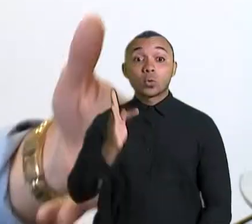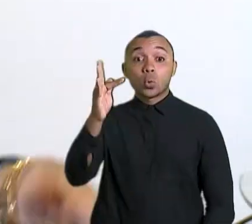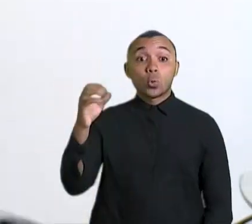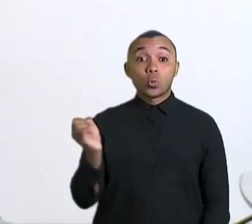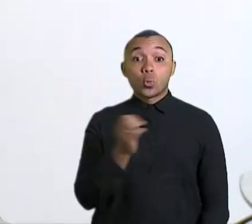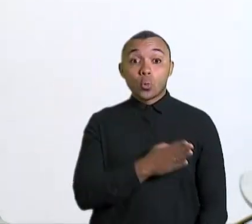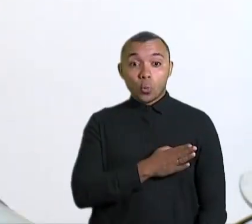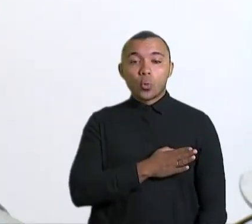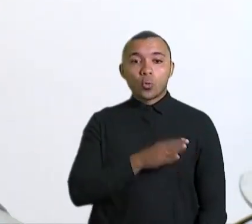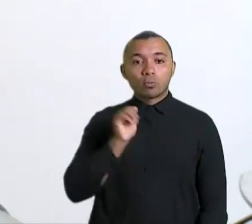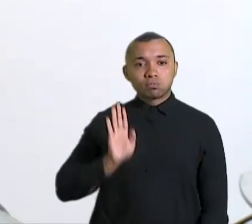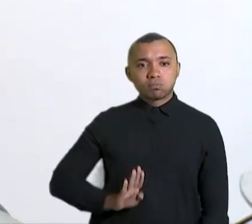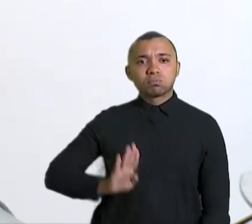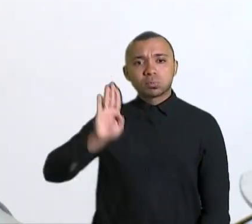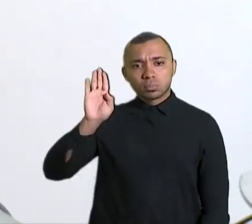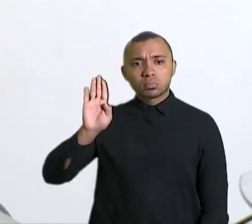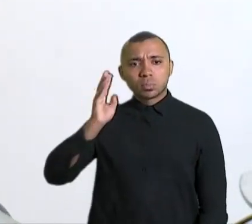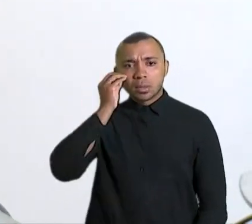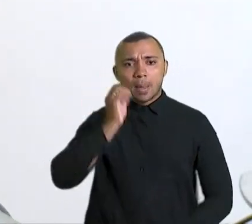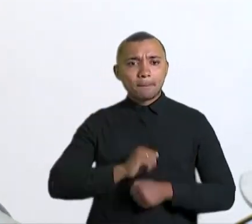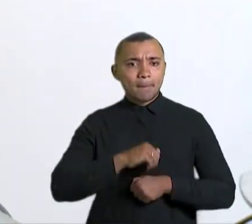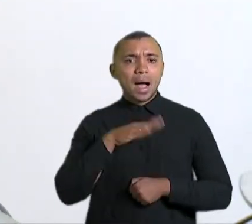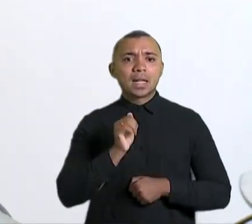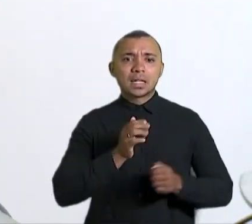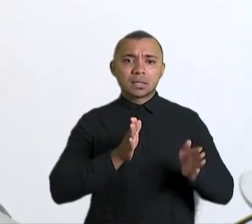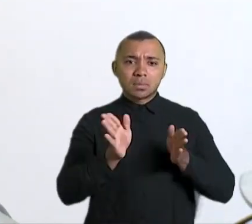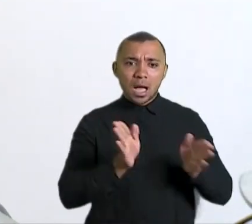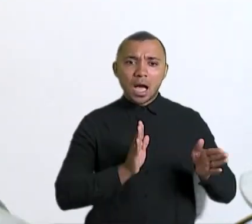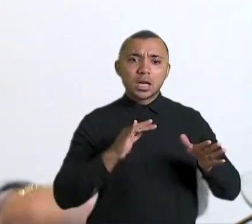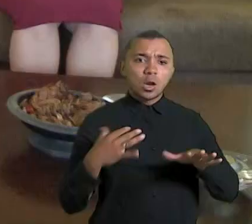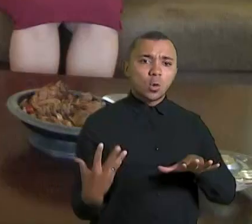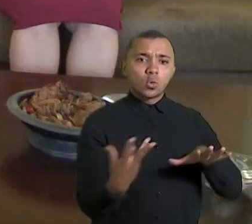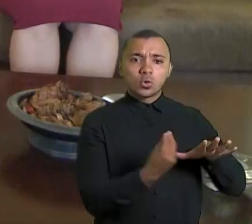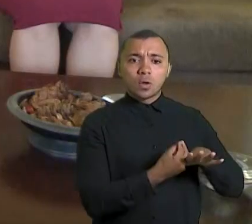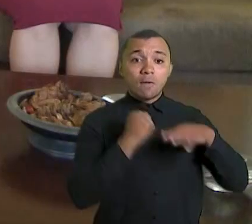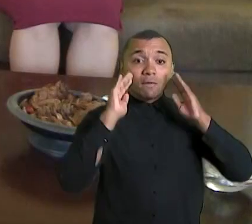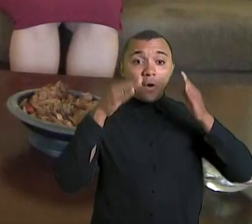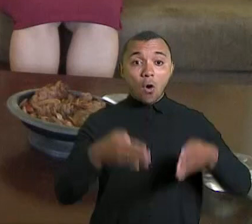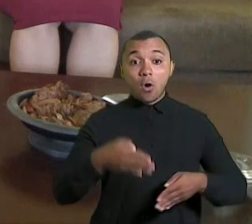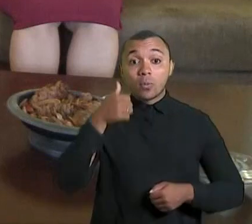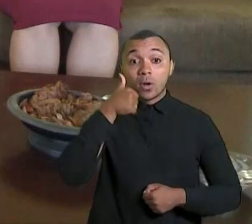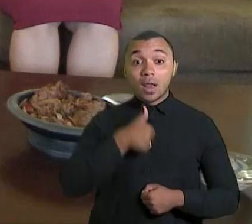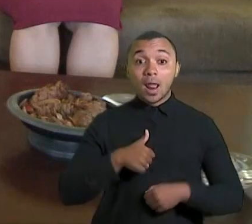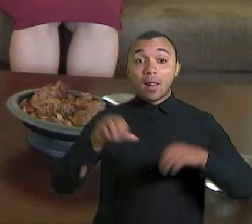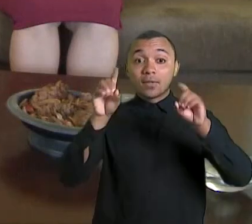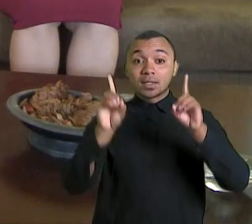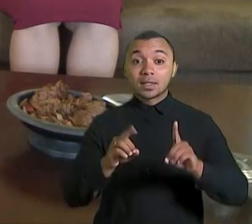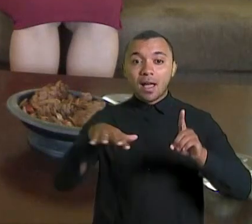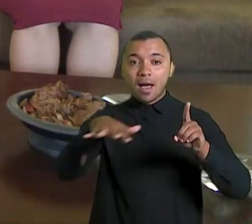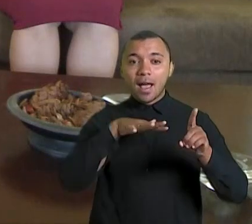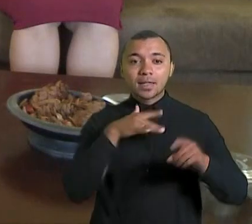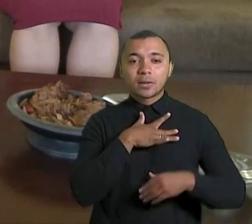coloque mais em prática essa questão da acessibilidade, da inclusão da mulher com deficiência na área de saúde?